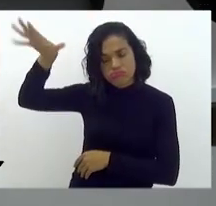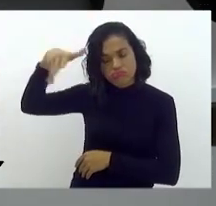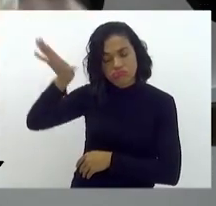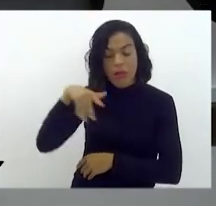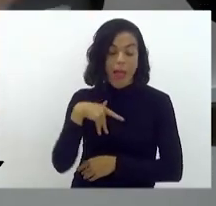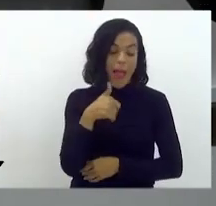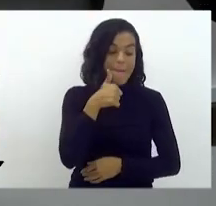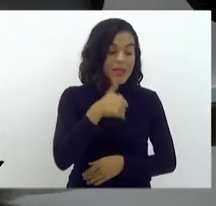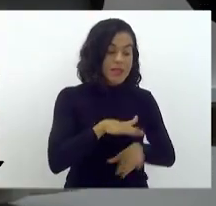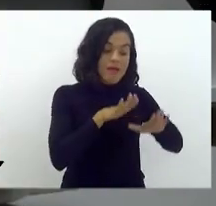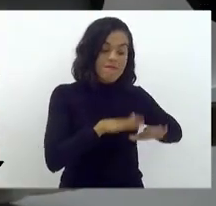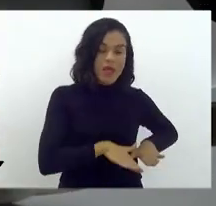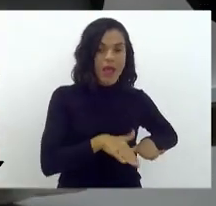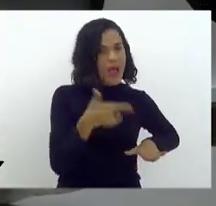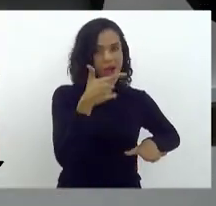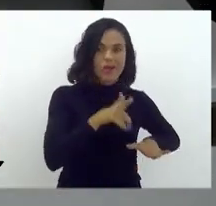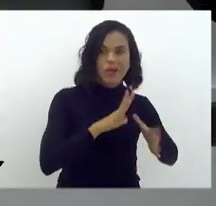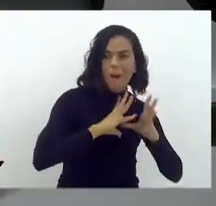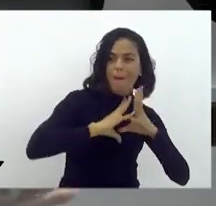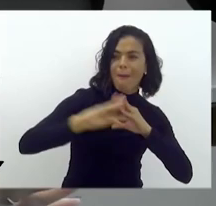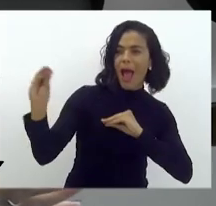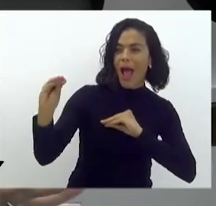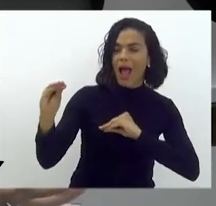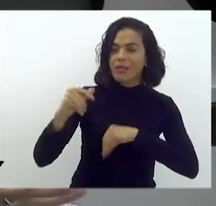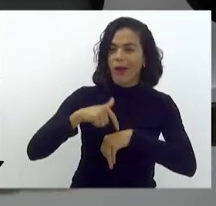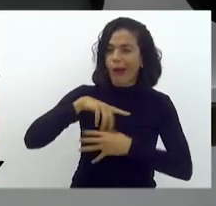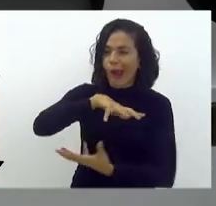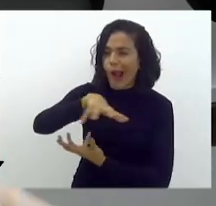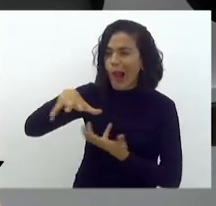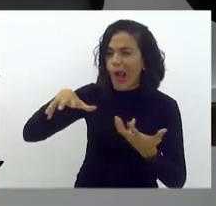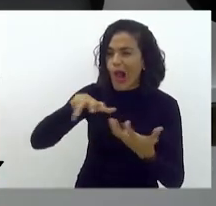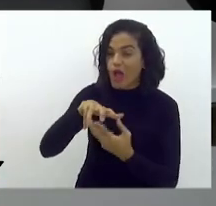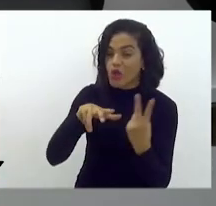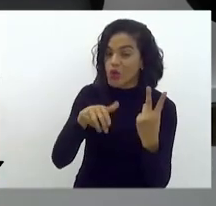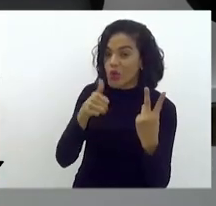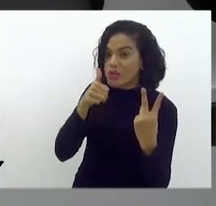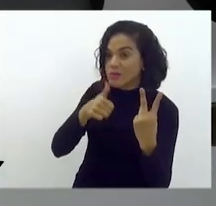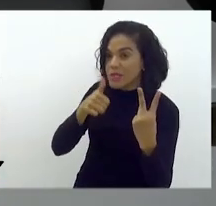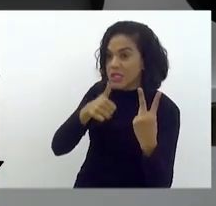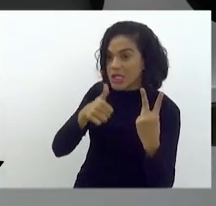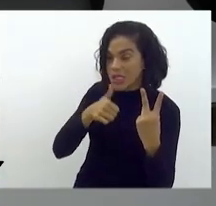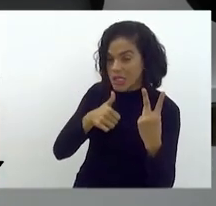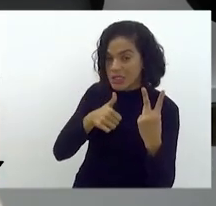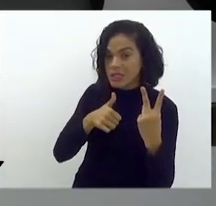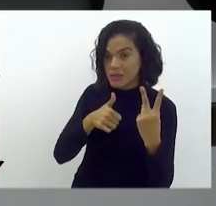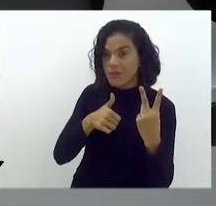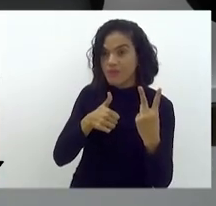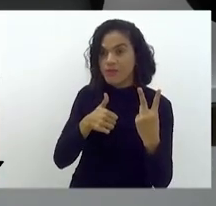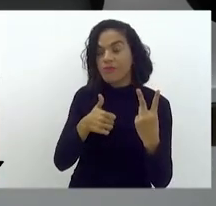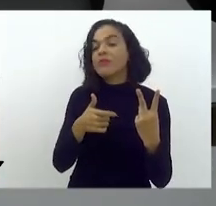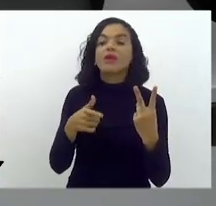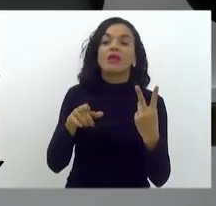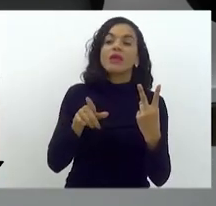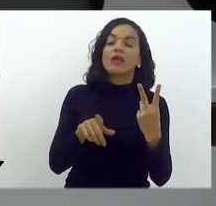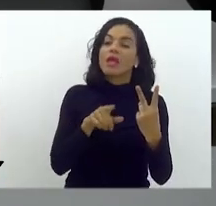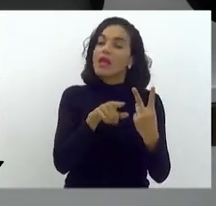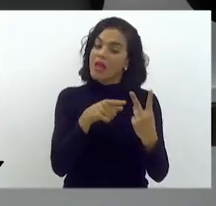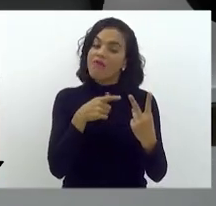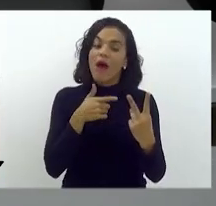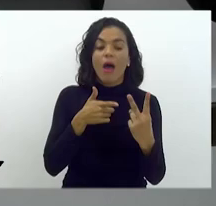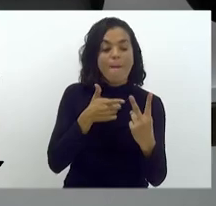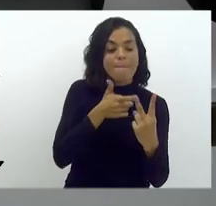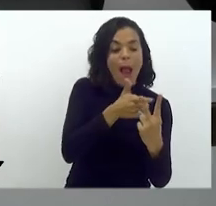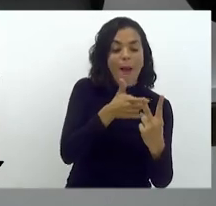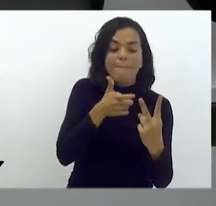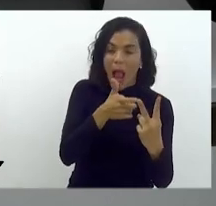só que as meninas conseguiram fugir naquele momento da confusão então era duas meninas um casal de meninas ele estava abordando então provavelmente ele